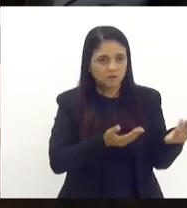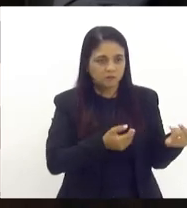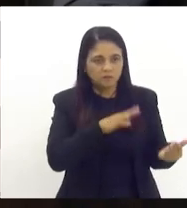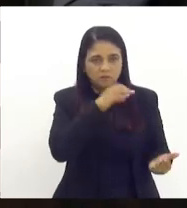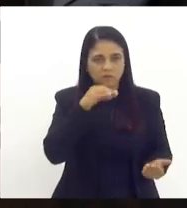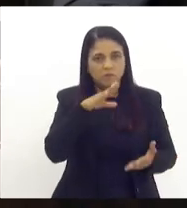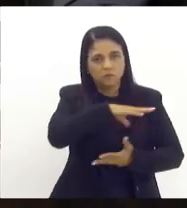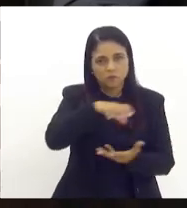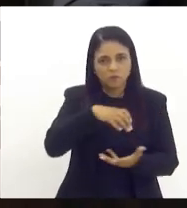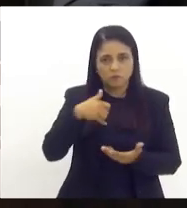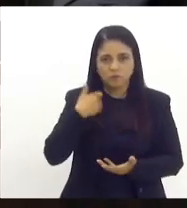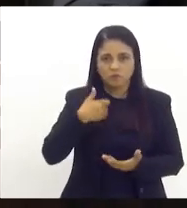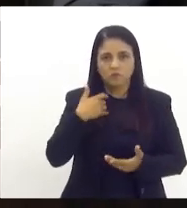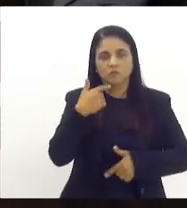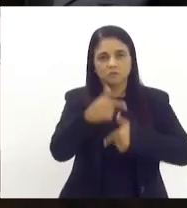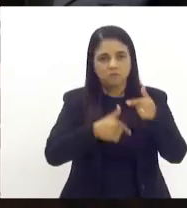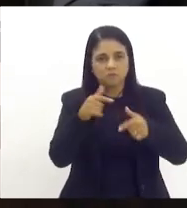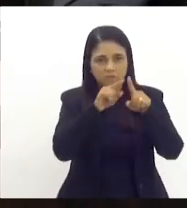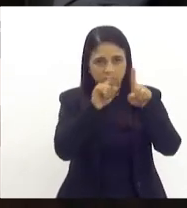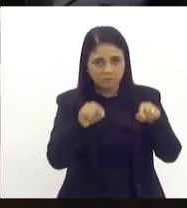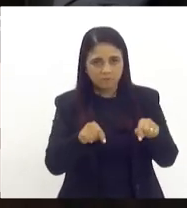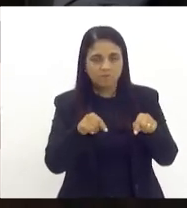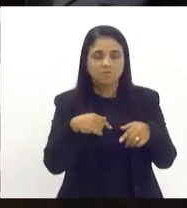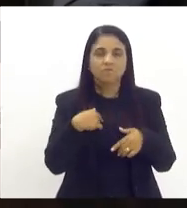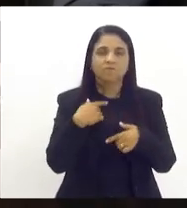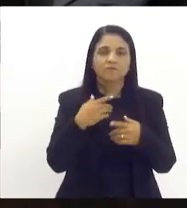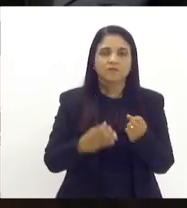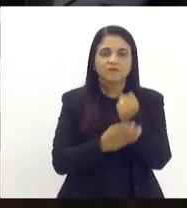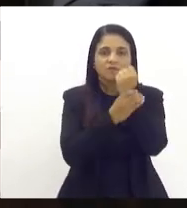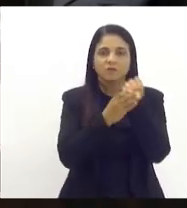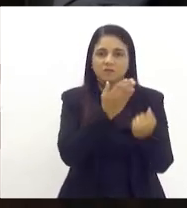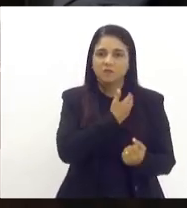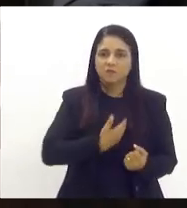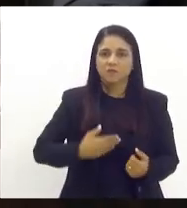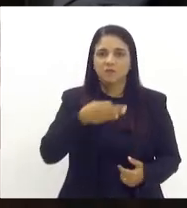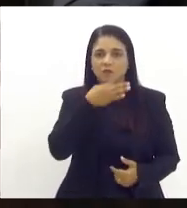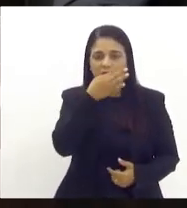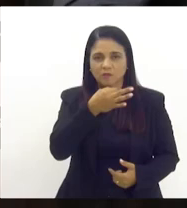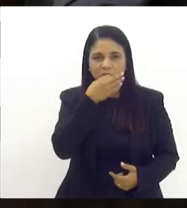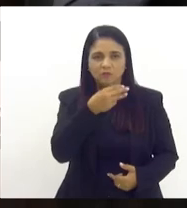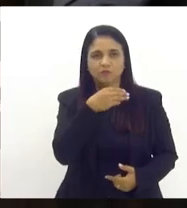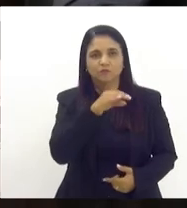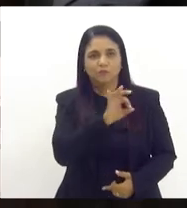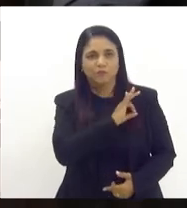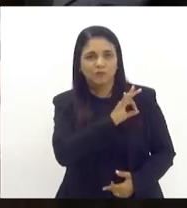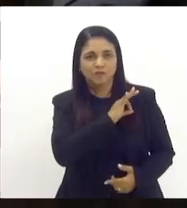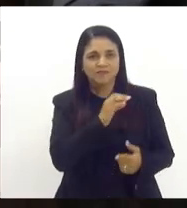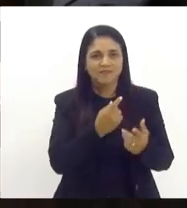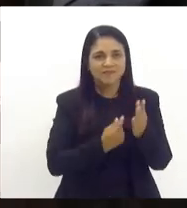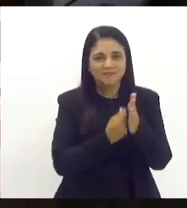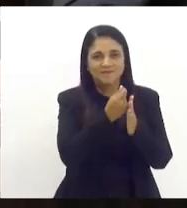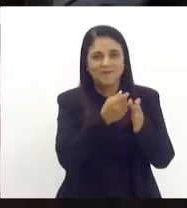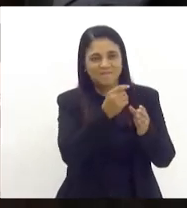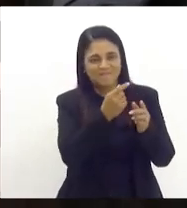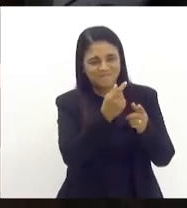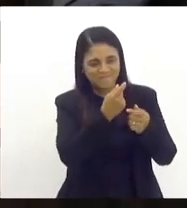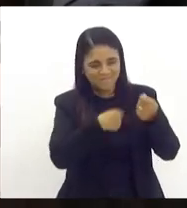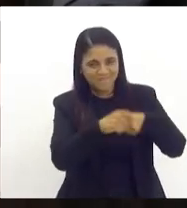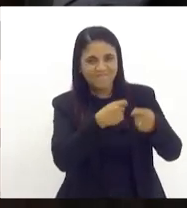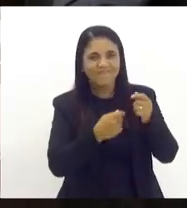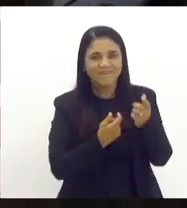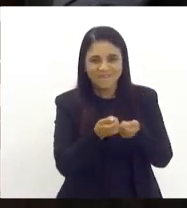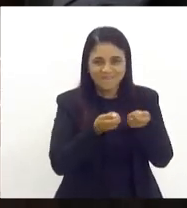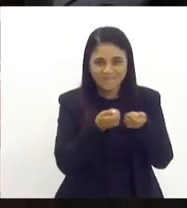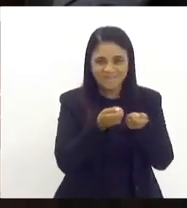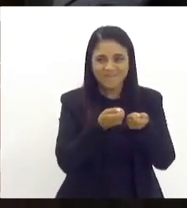do idoso de serviços públicos de segurança pública e assuntos de polícia de orçamento financialização financeira